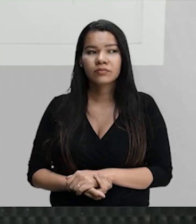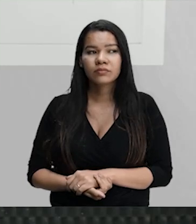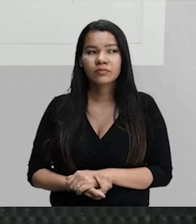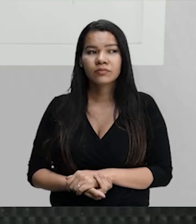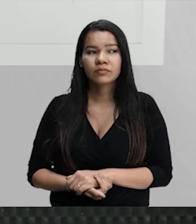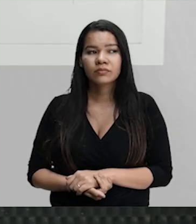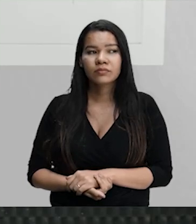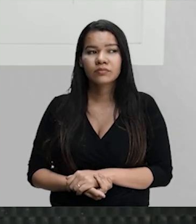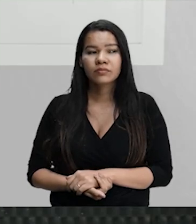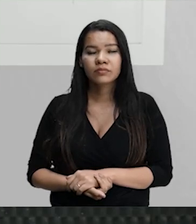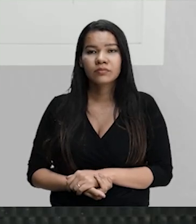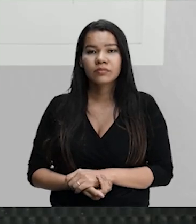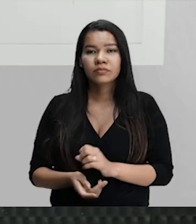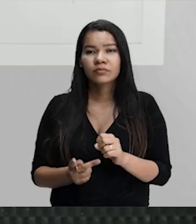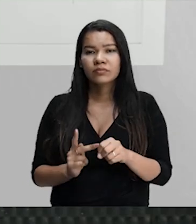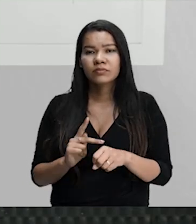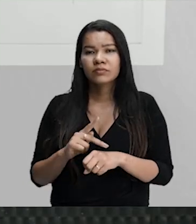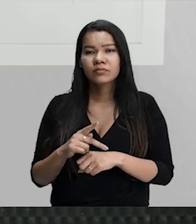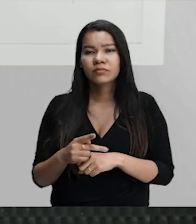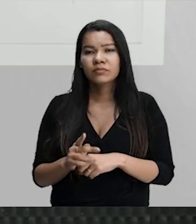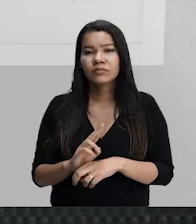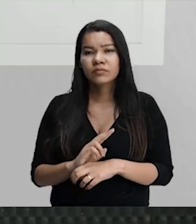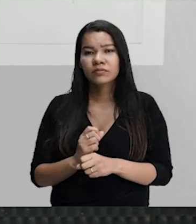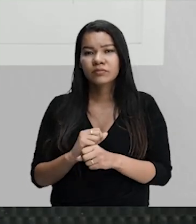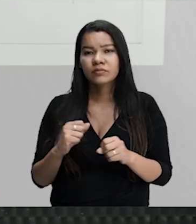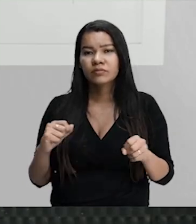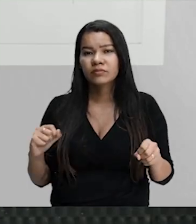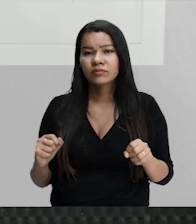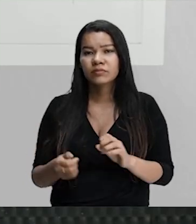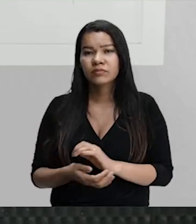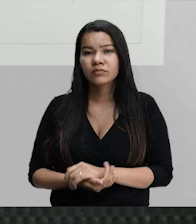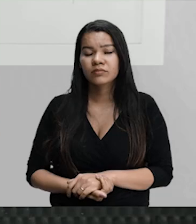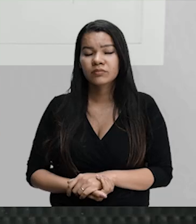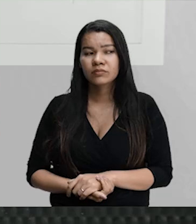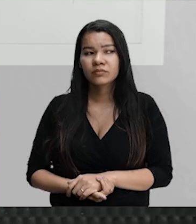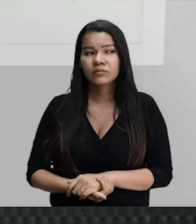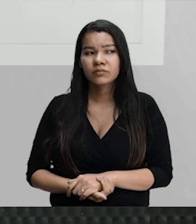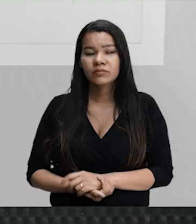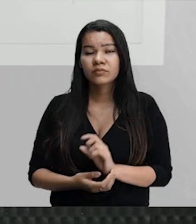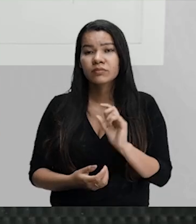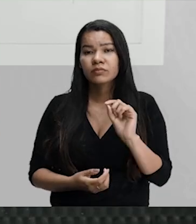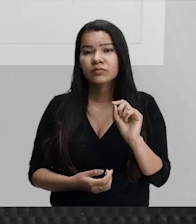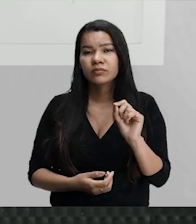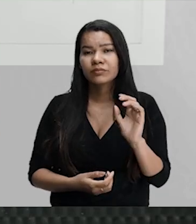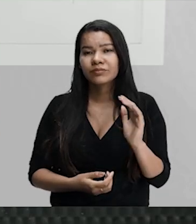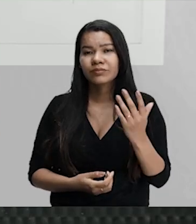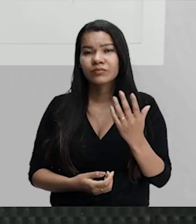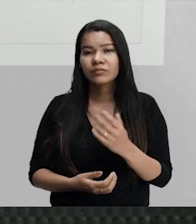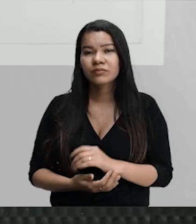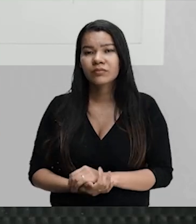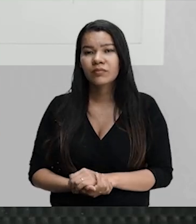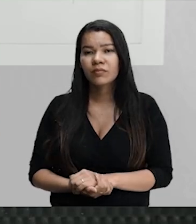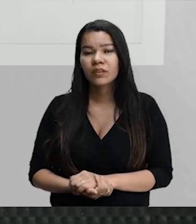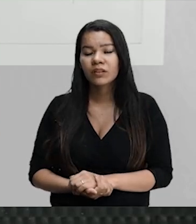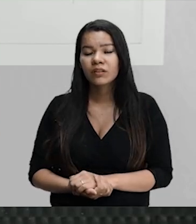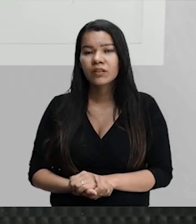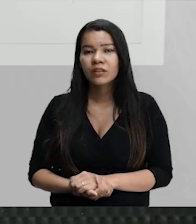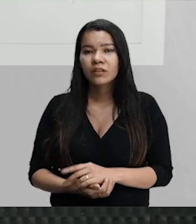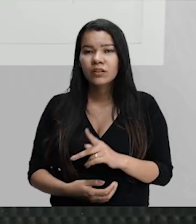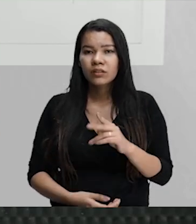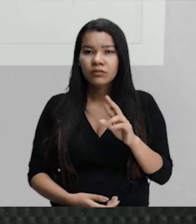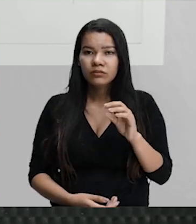Então tem uma quantidade de prótons aqui muito grande. Pronto. E o que acontece? Prótons são